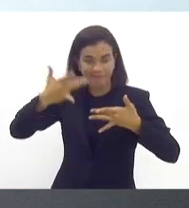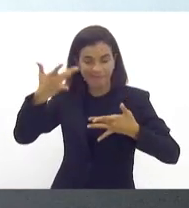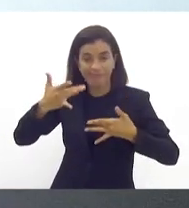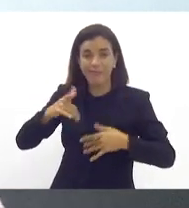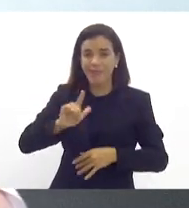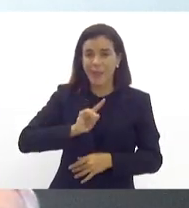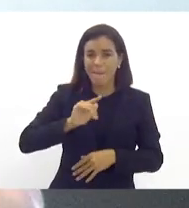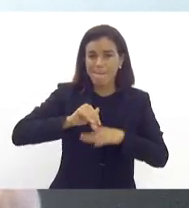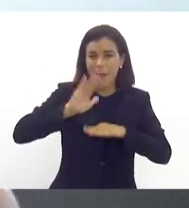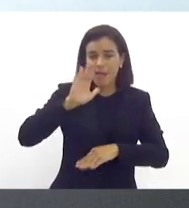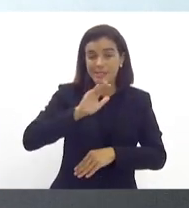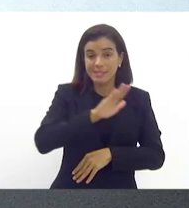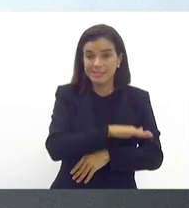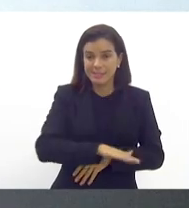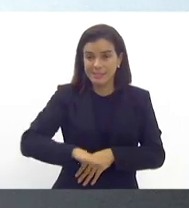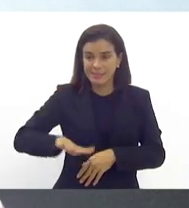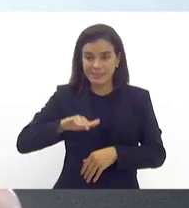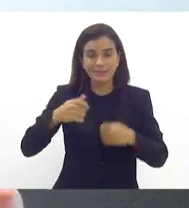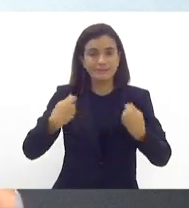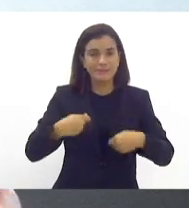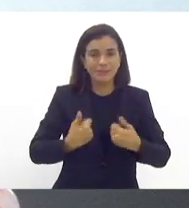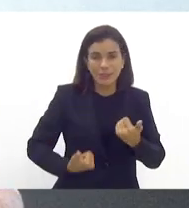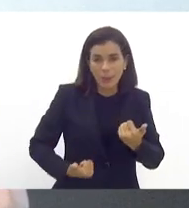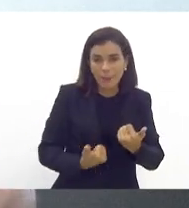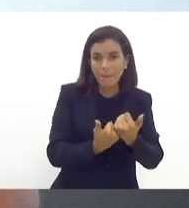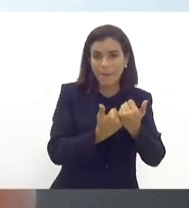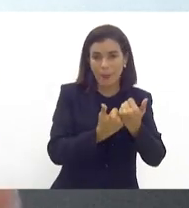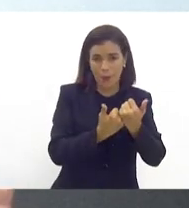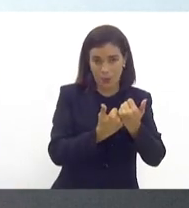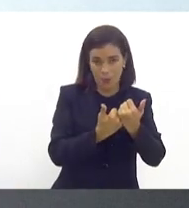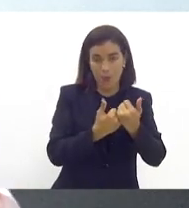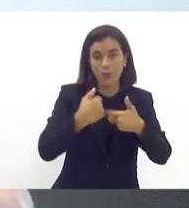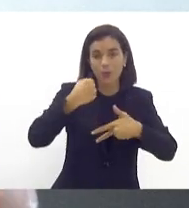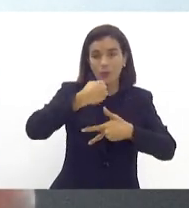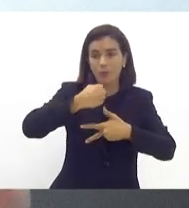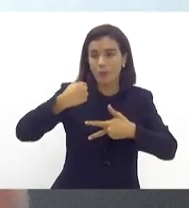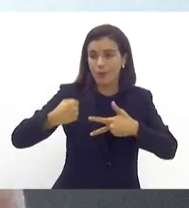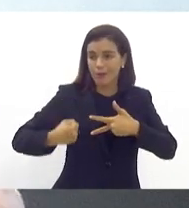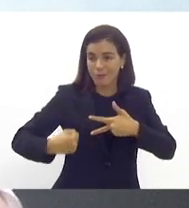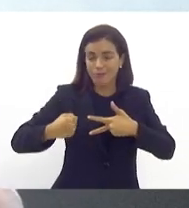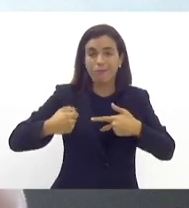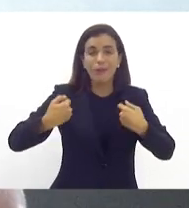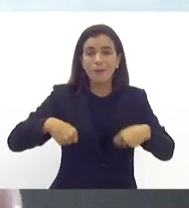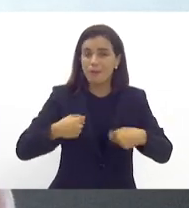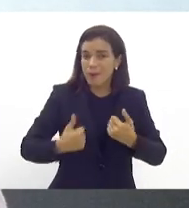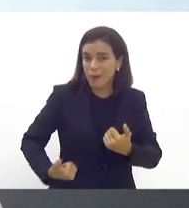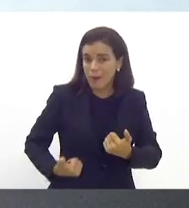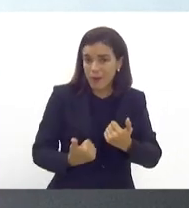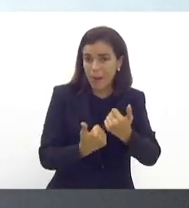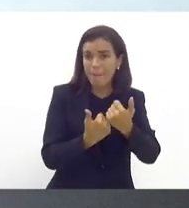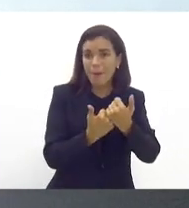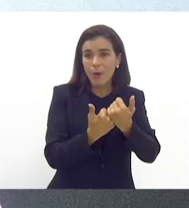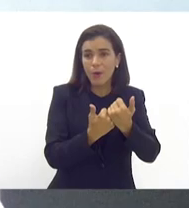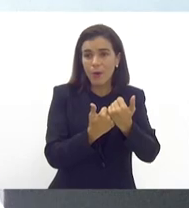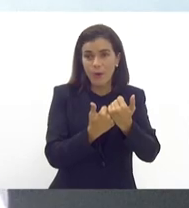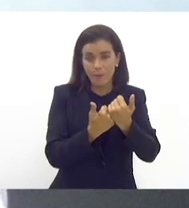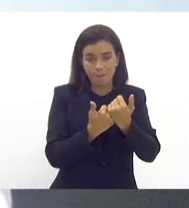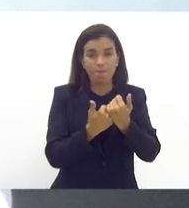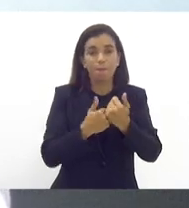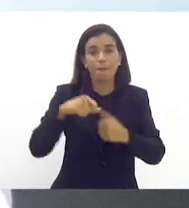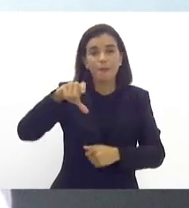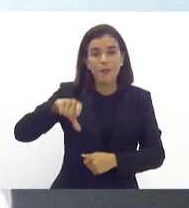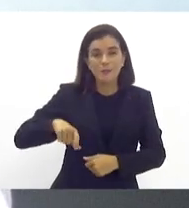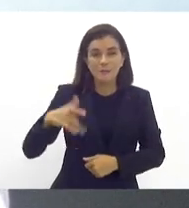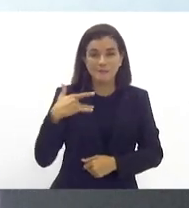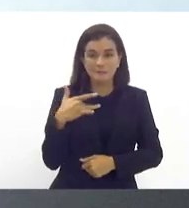crianças que precisarão do apoio que precisarão do apoio do poder público que precisarão do apoio da da dos planos de